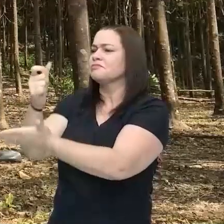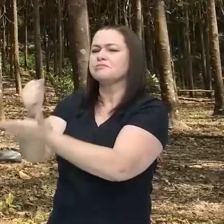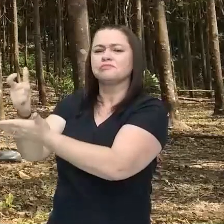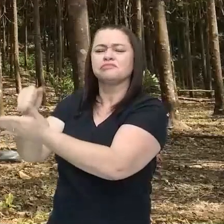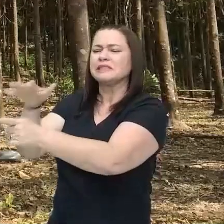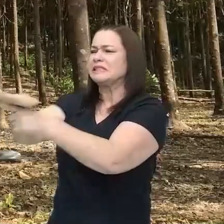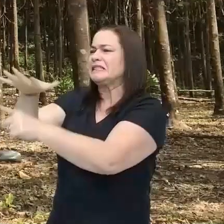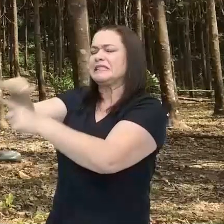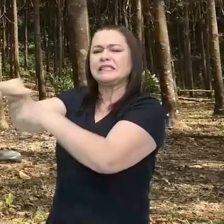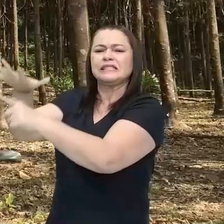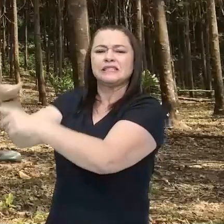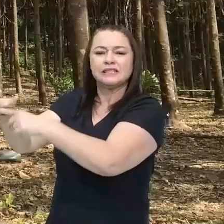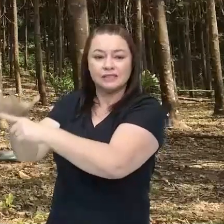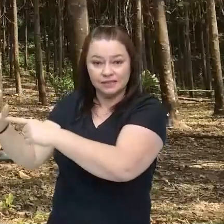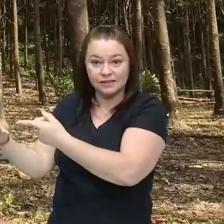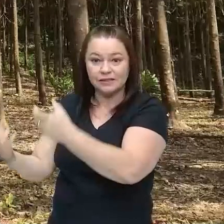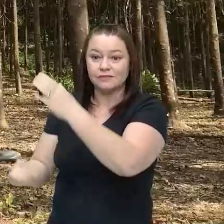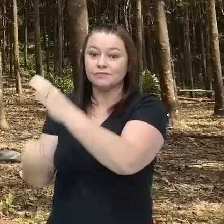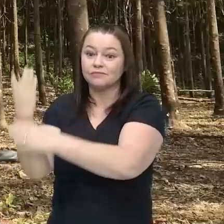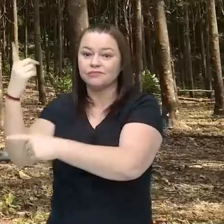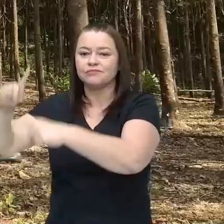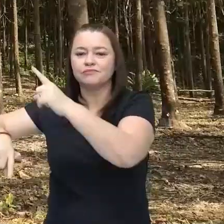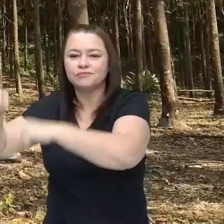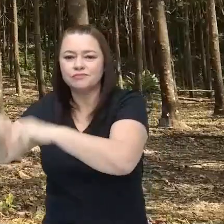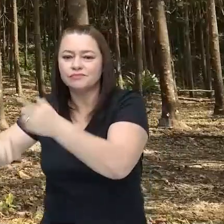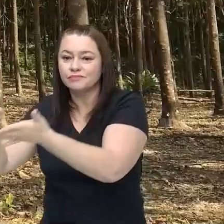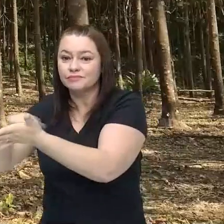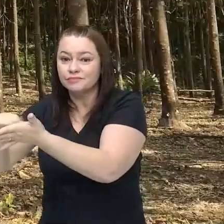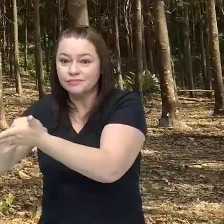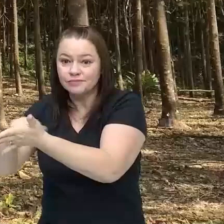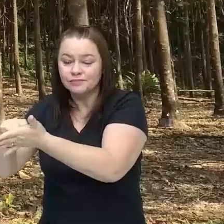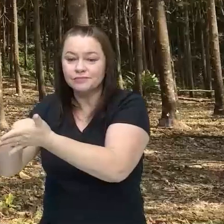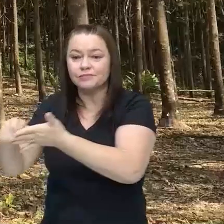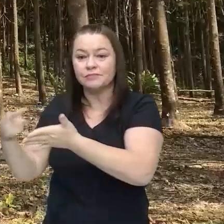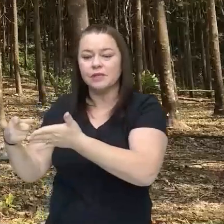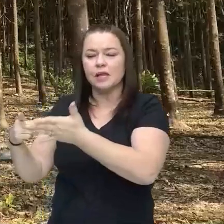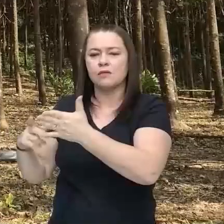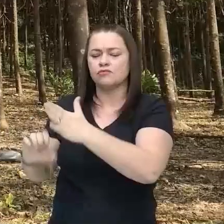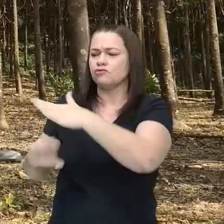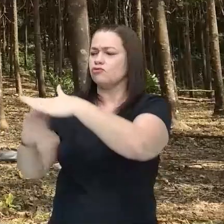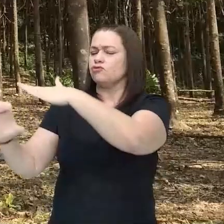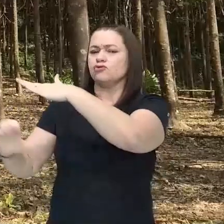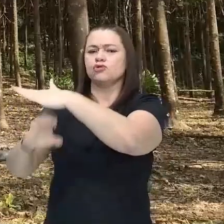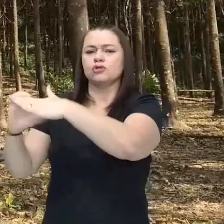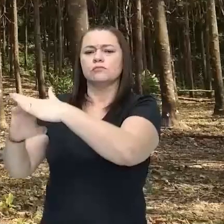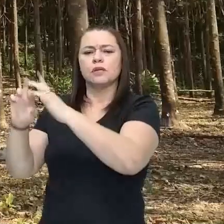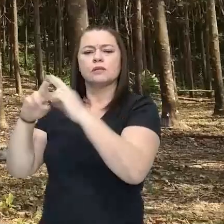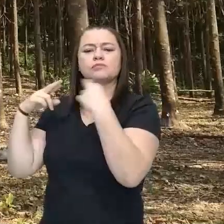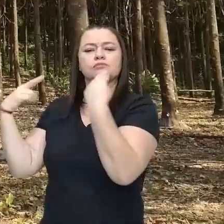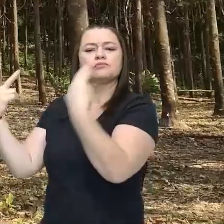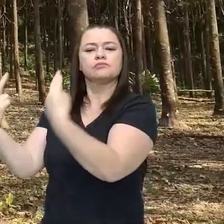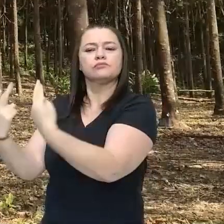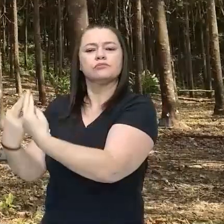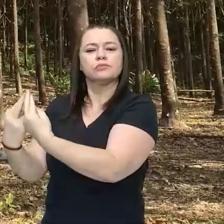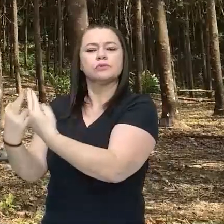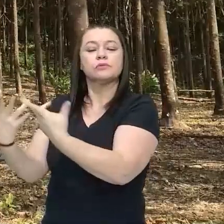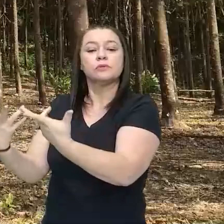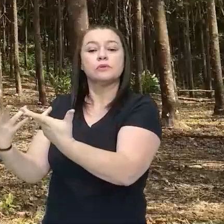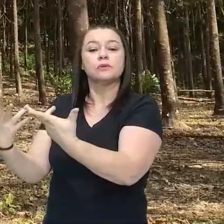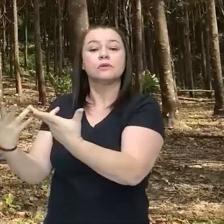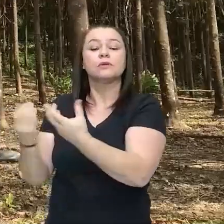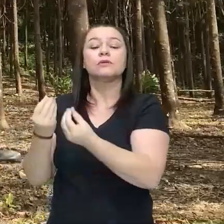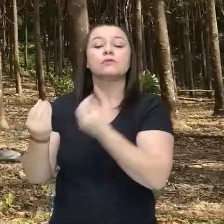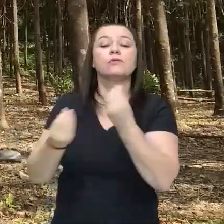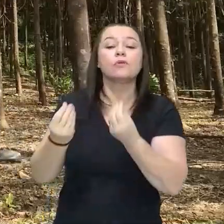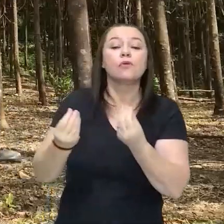produzirem materiais. E essa economia fez com que os grandes empresários da época se reunissem e decidiram, rapaz, quer